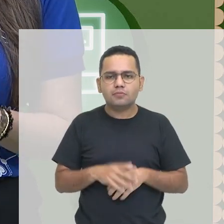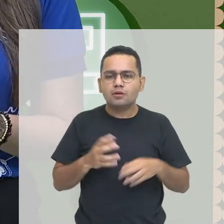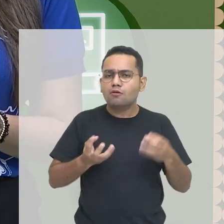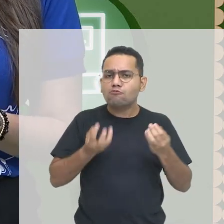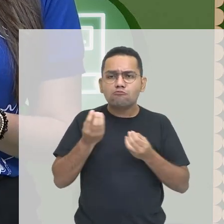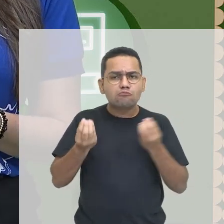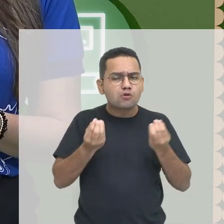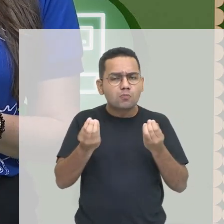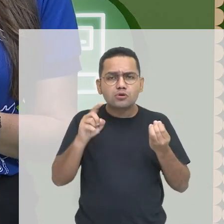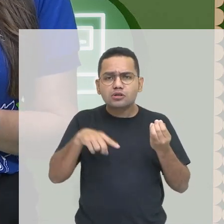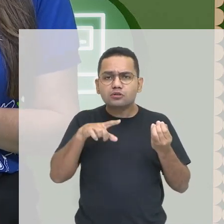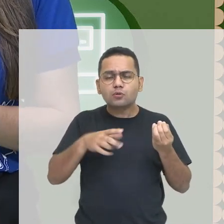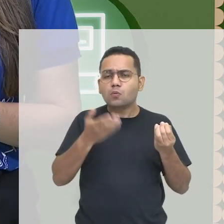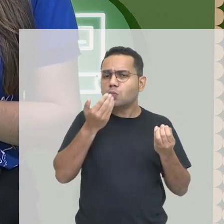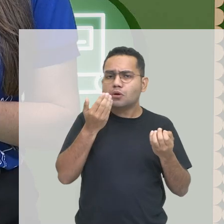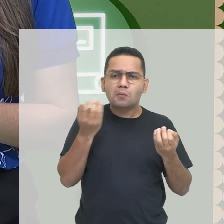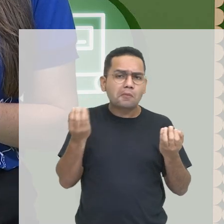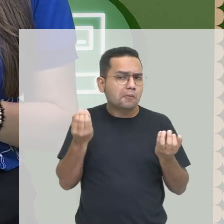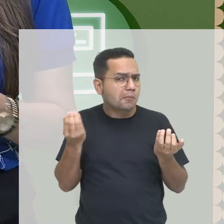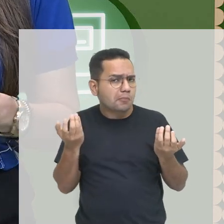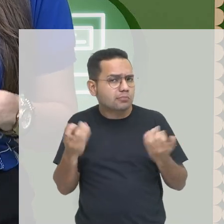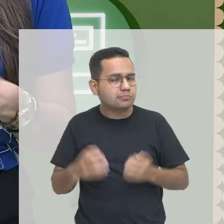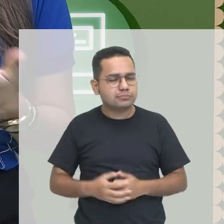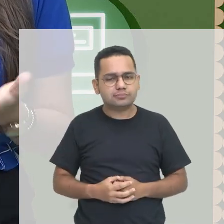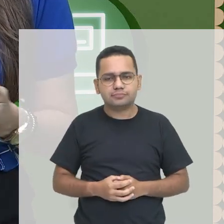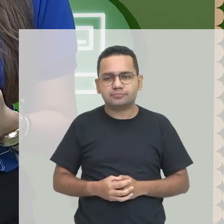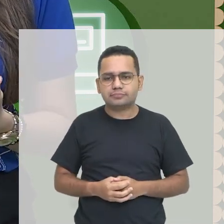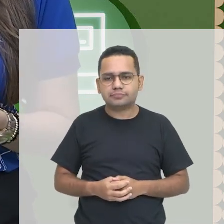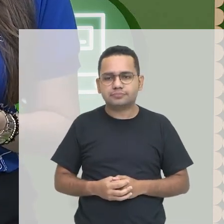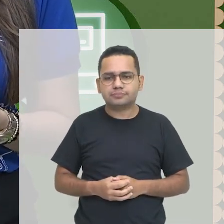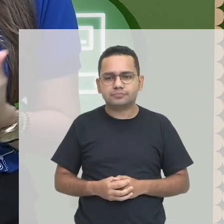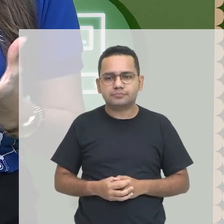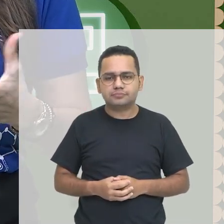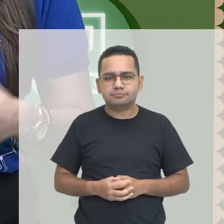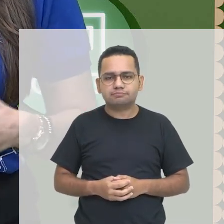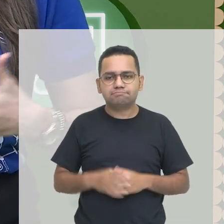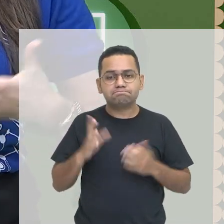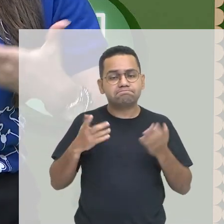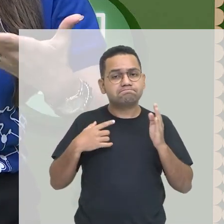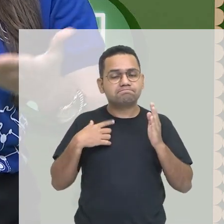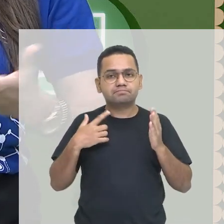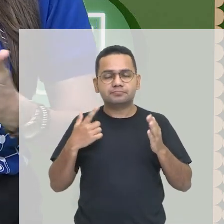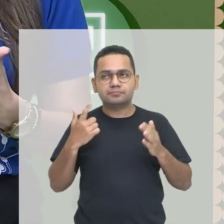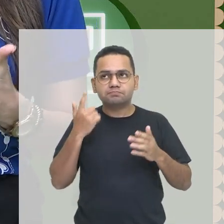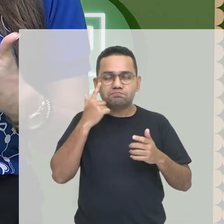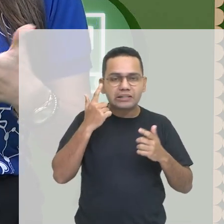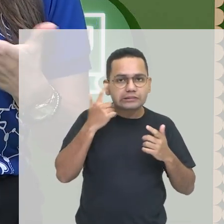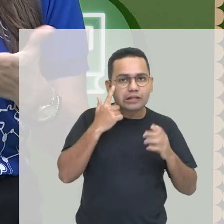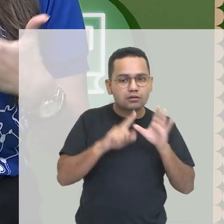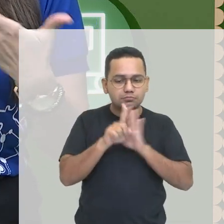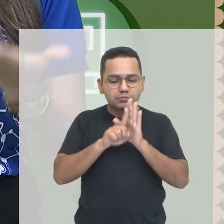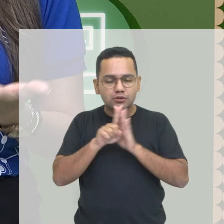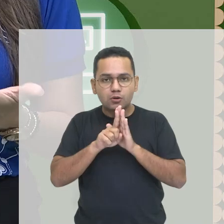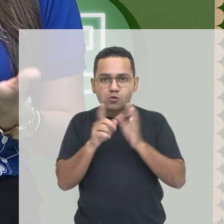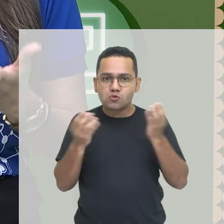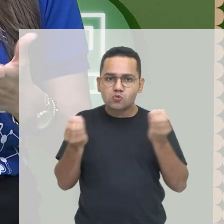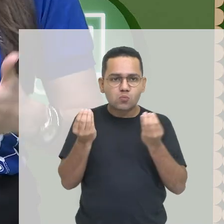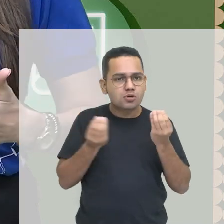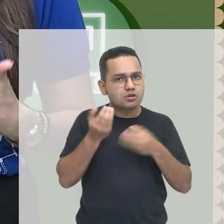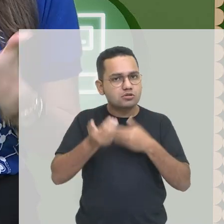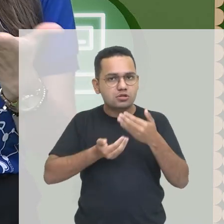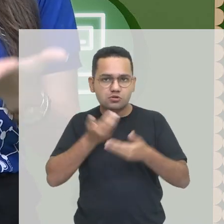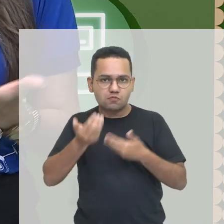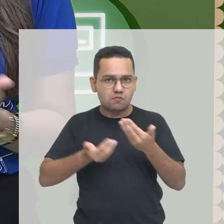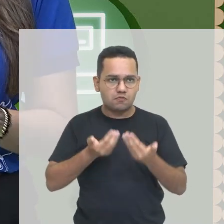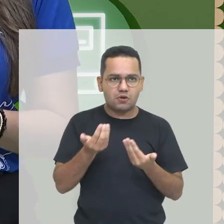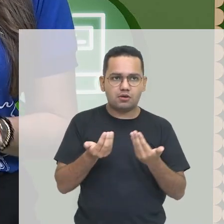se alimentavam, né? Os pesquisadores começaram a pensar nisso, como é que eles começaram a desenvolver, como é que